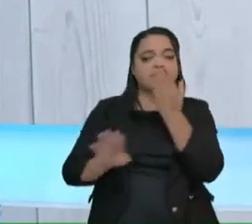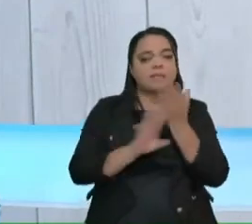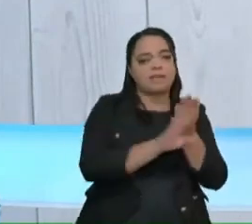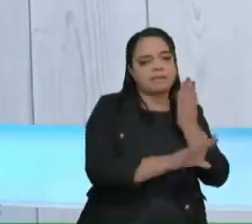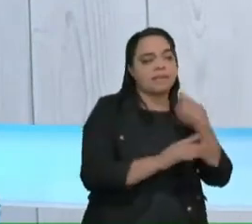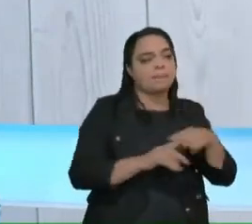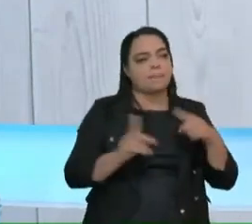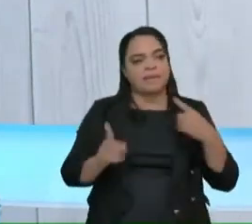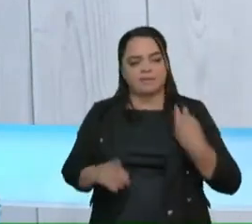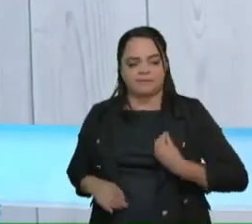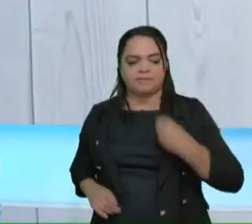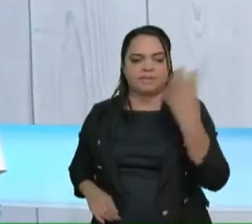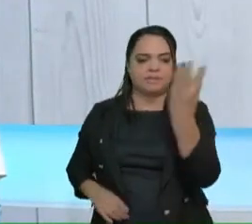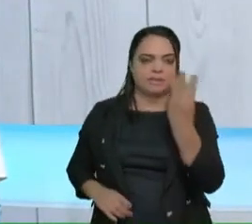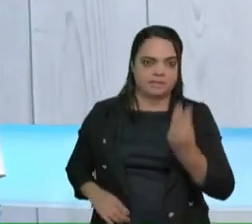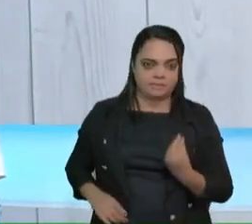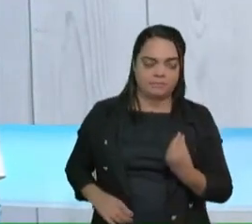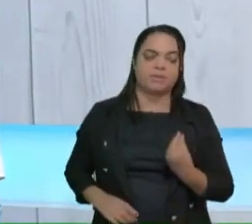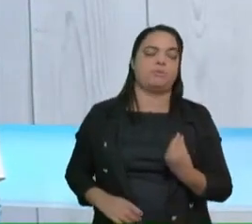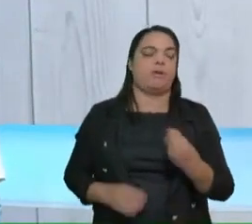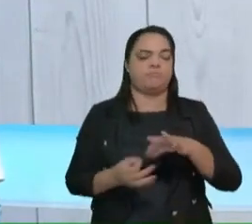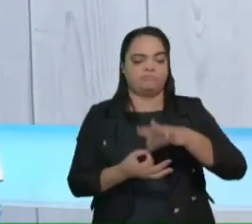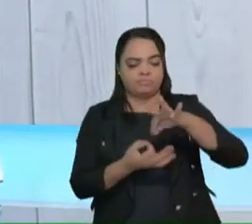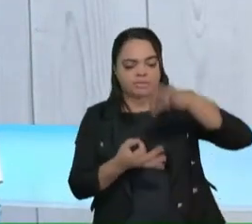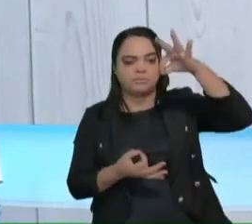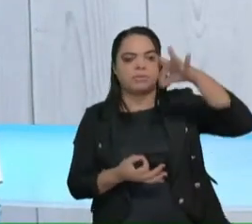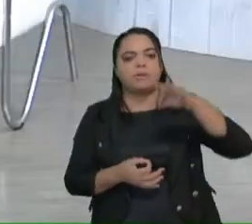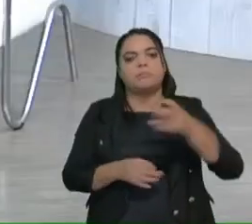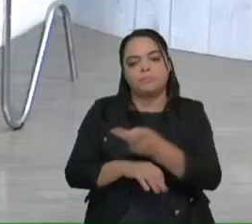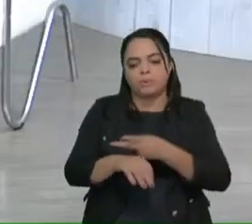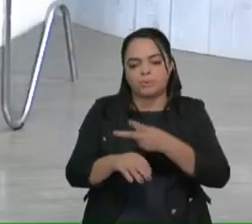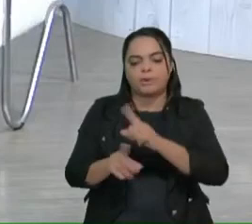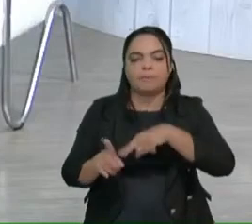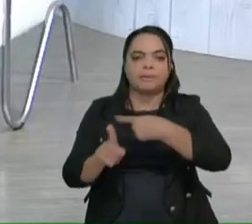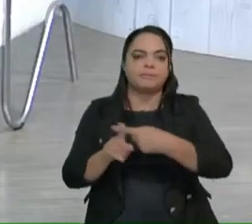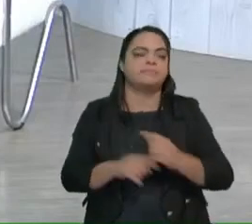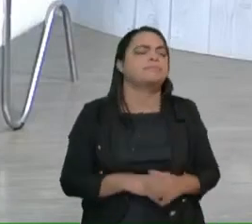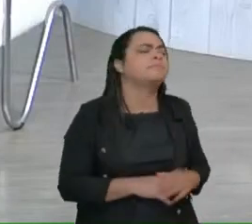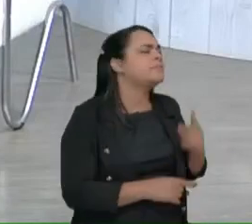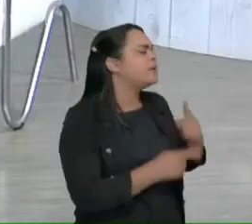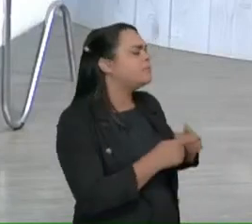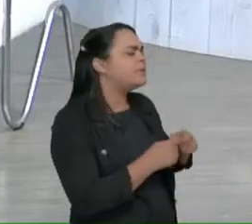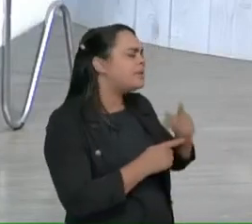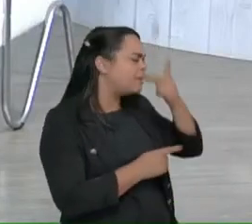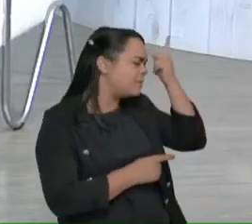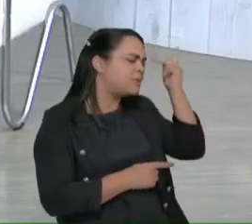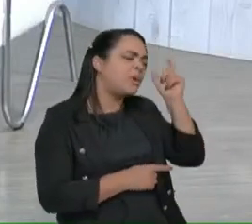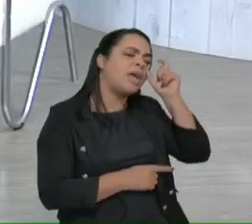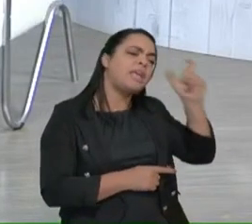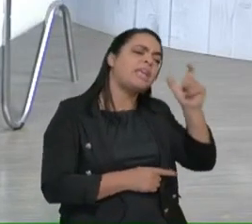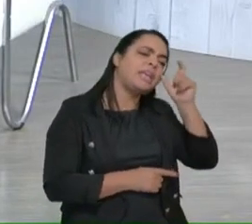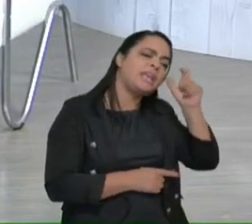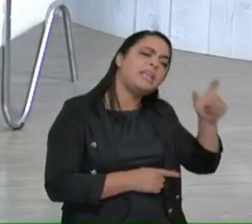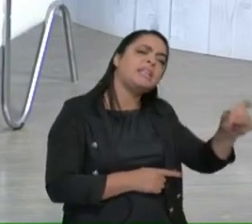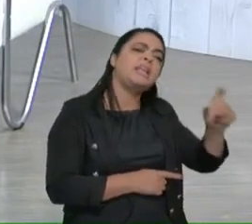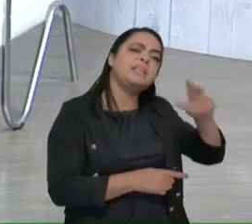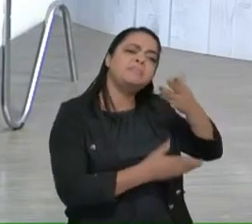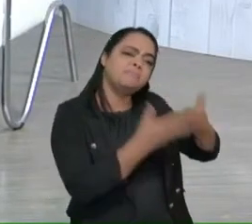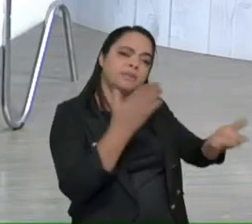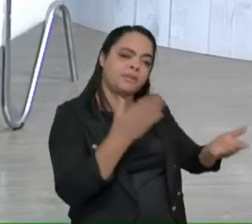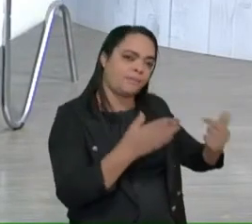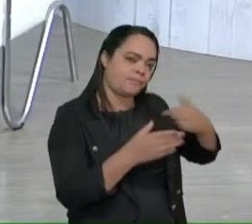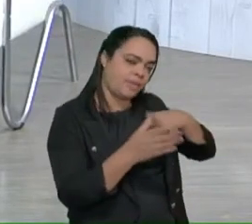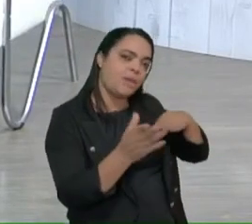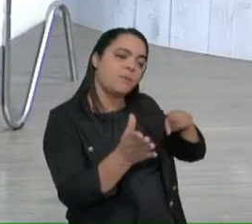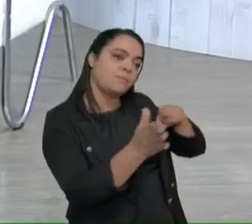espiritualidade essa busca é muito grande e Por que tá tendo esse desinteresse e eh eu foi uma até uma das questões que eu